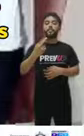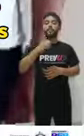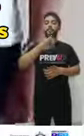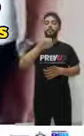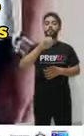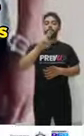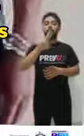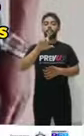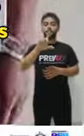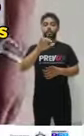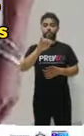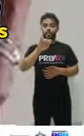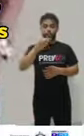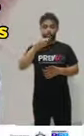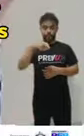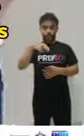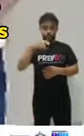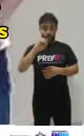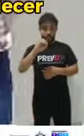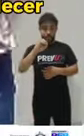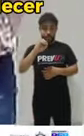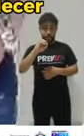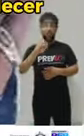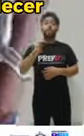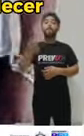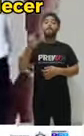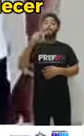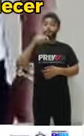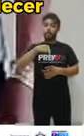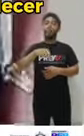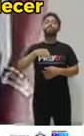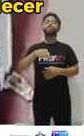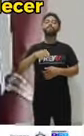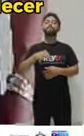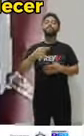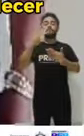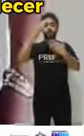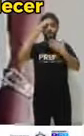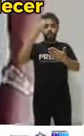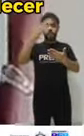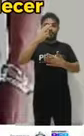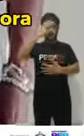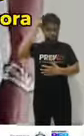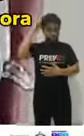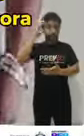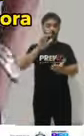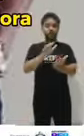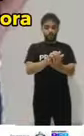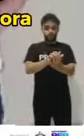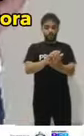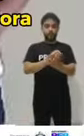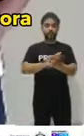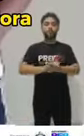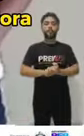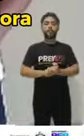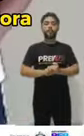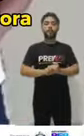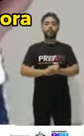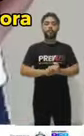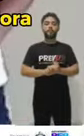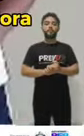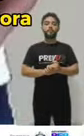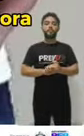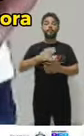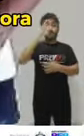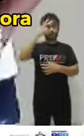Meu nome é Julia Marco Lindo e Santo. Eu estou aqui para agradecer ao PREVUP que, através dele